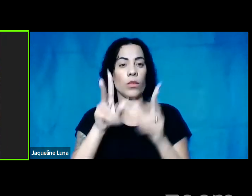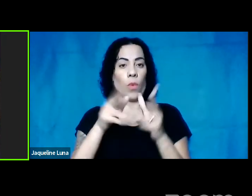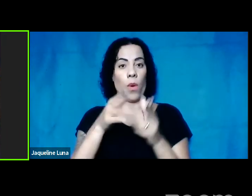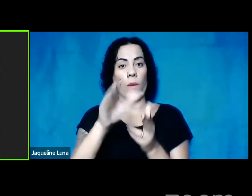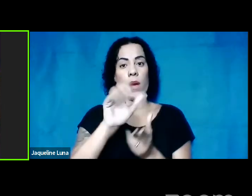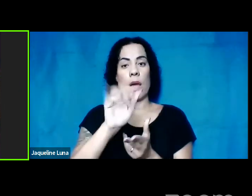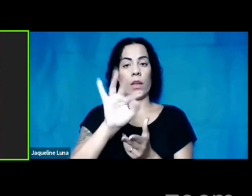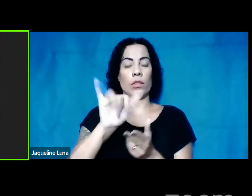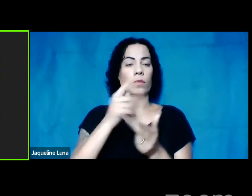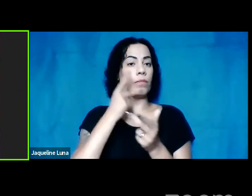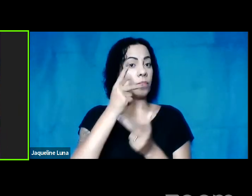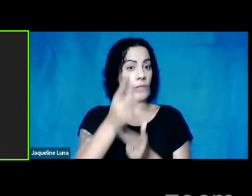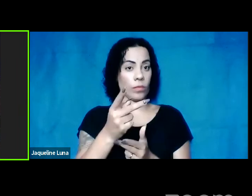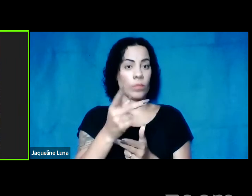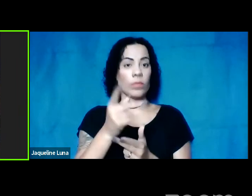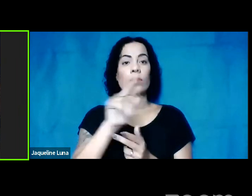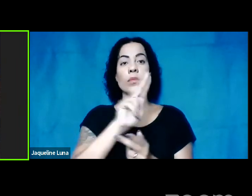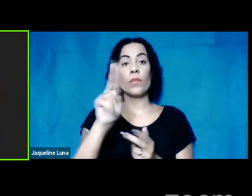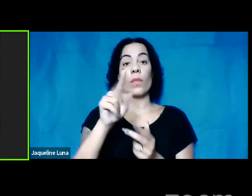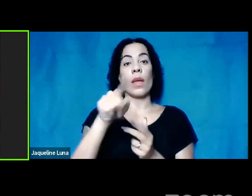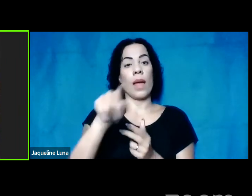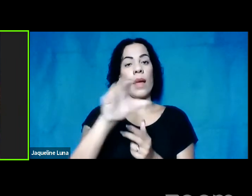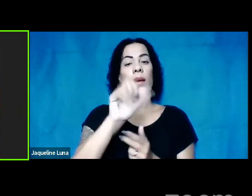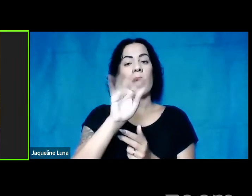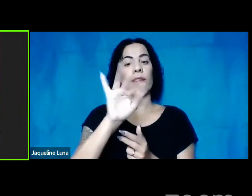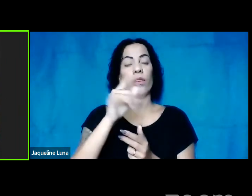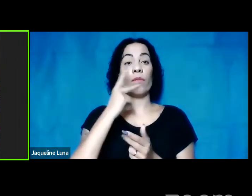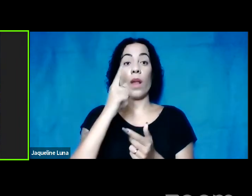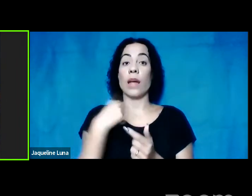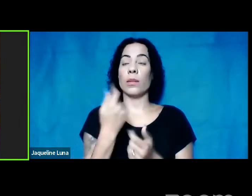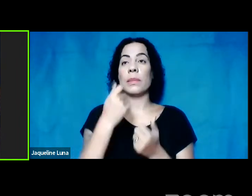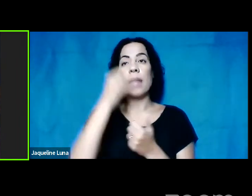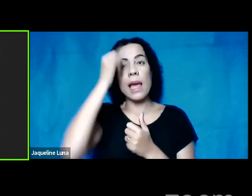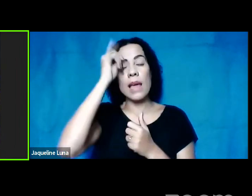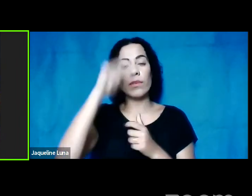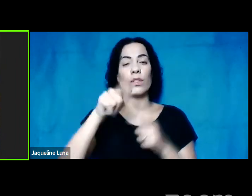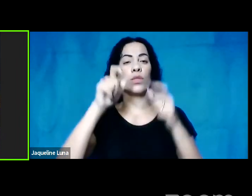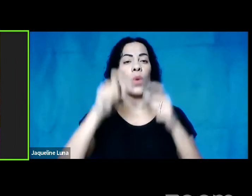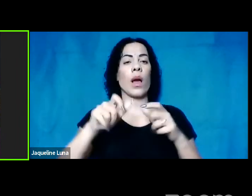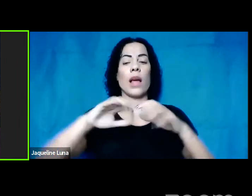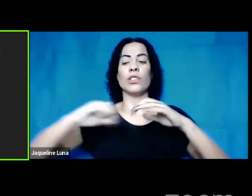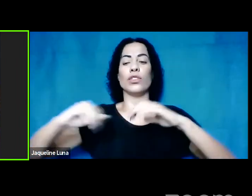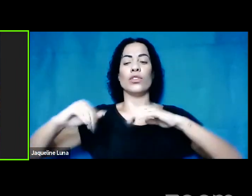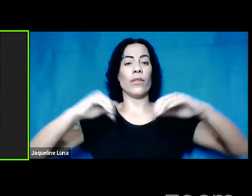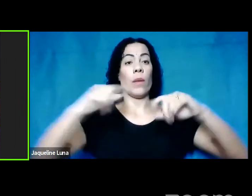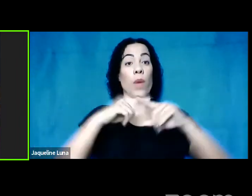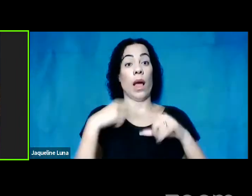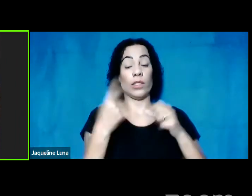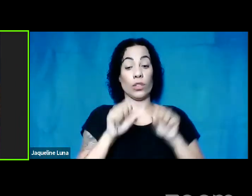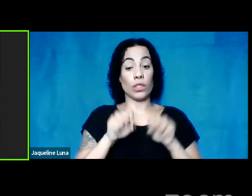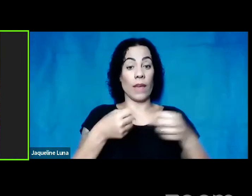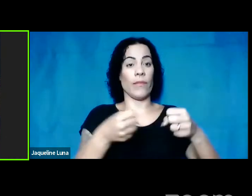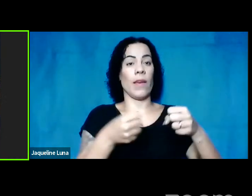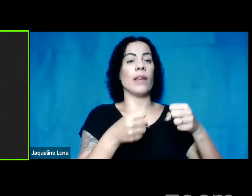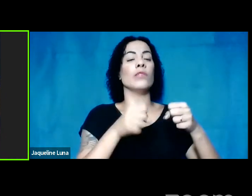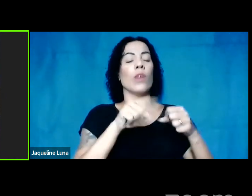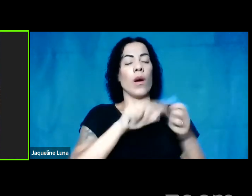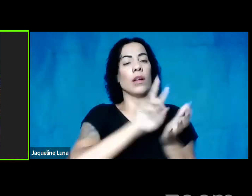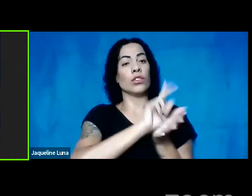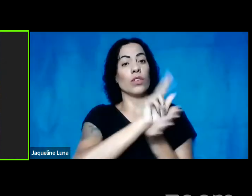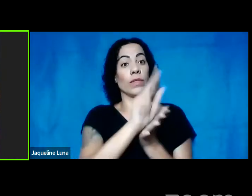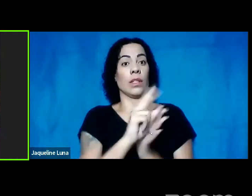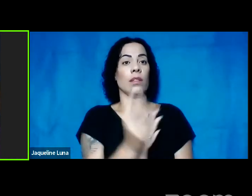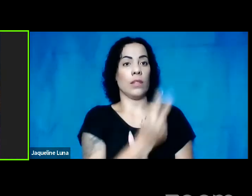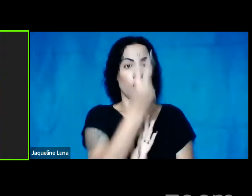né, ao chamar a atenção para a gente evitar esse lugar da fragmentação quando a gente fala e defende a diversidade como valor, né?